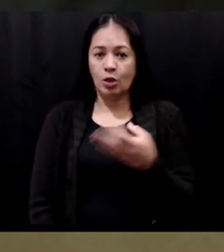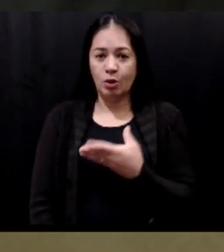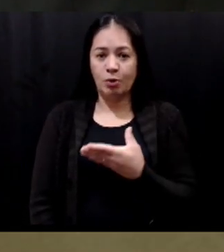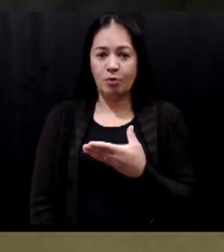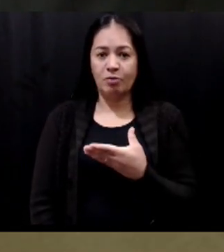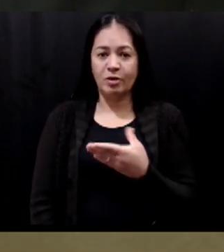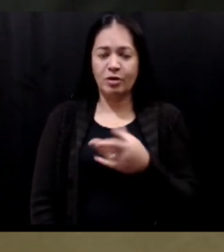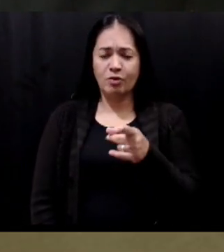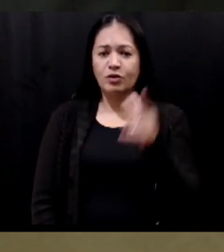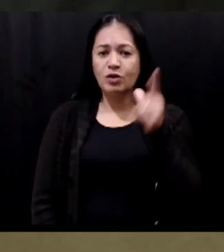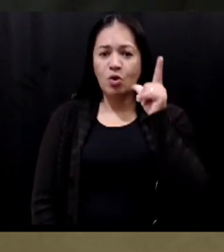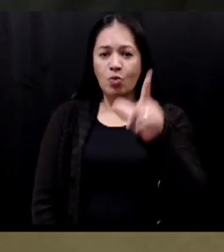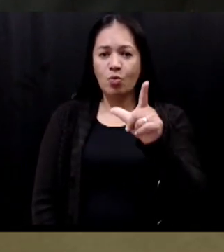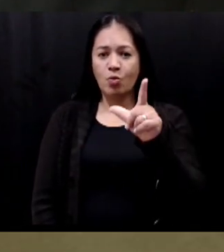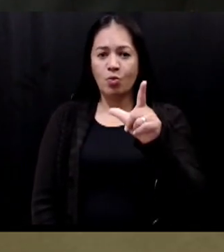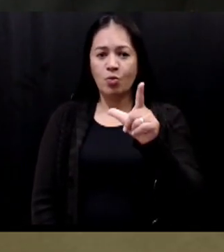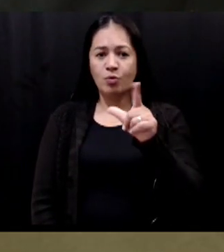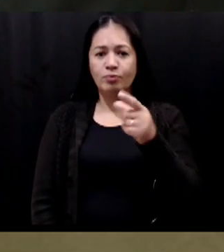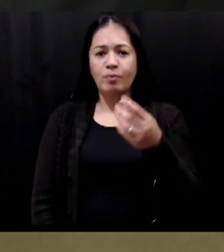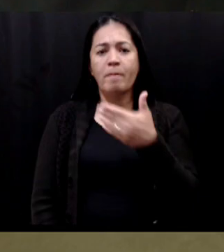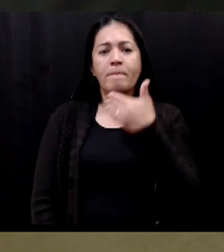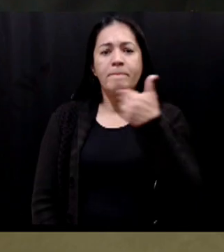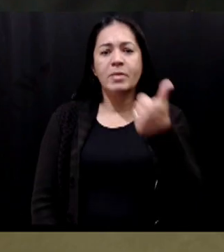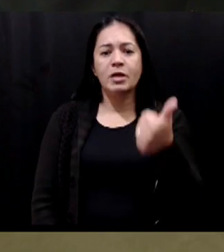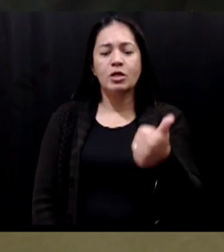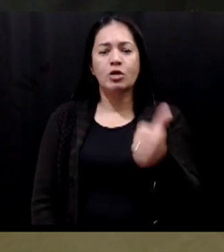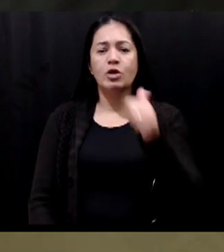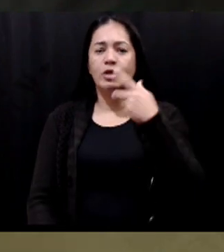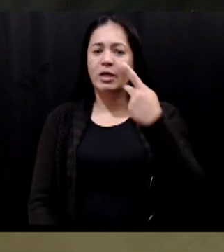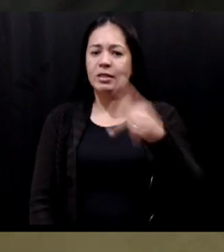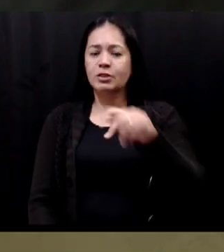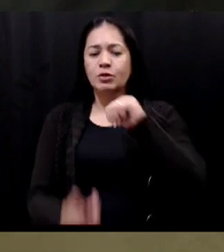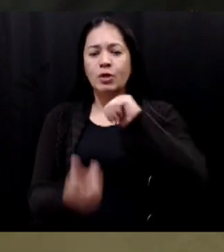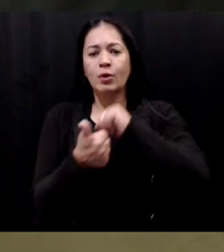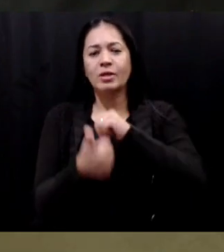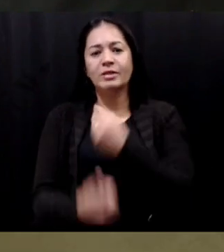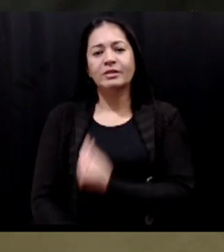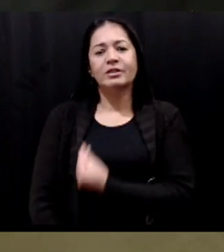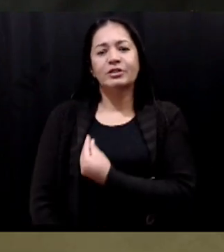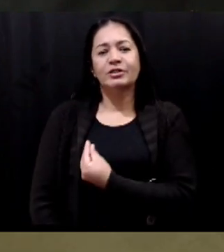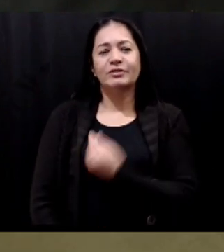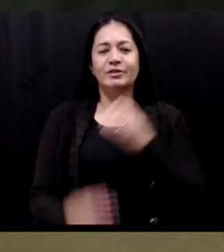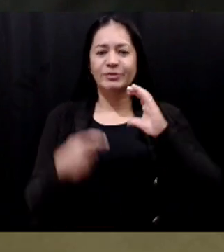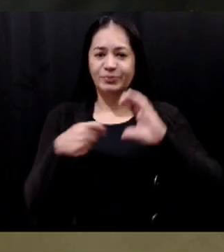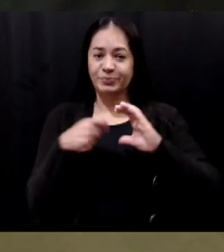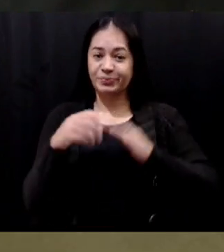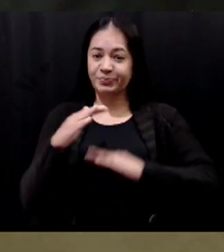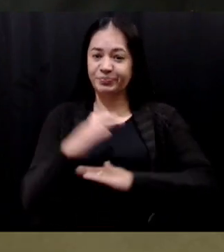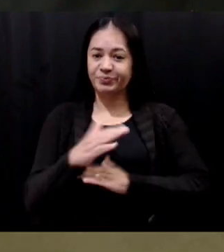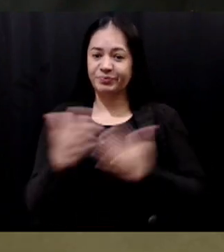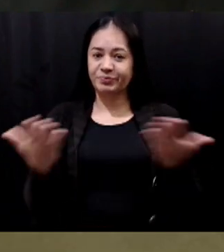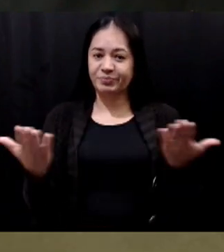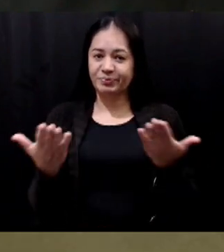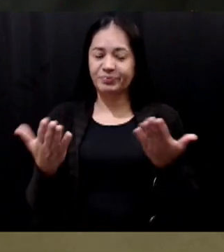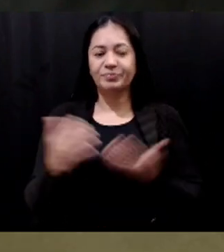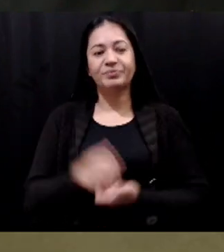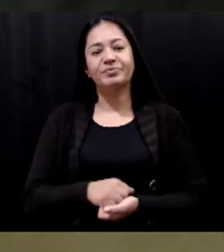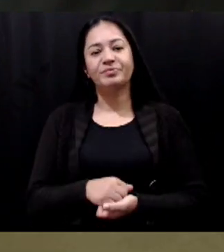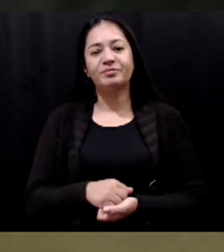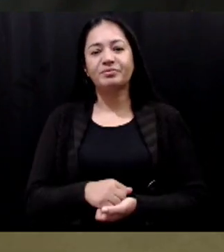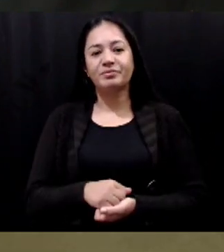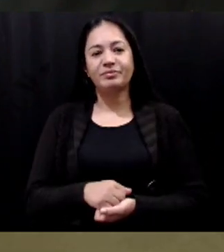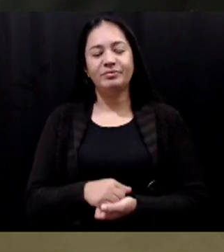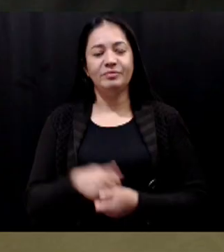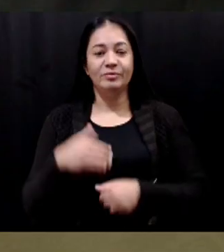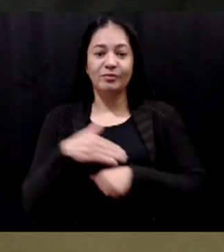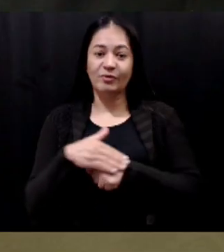possa, melhorar a sua qualidade de vida aqui no nosso estúdio Câmara. 8h45, estamos falando sobre efeito sanfona,